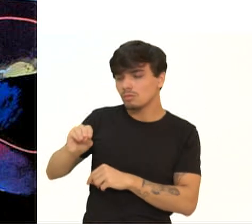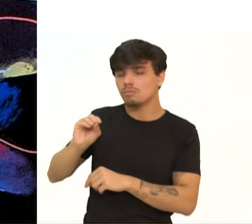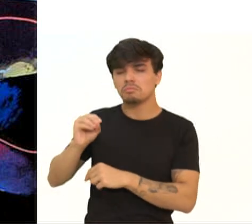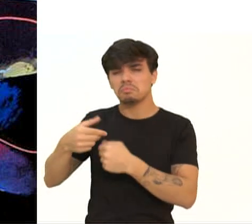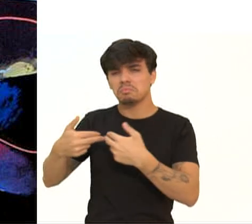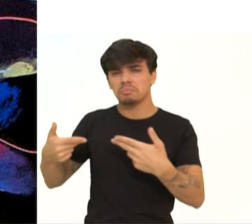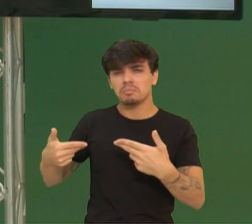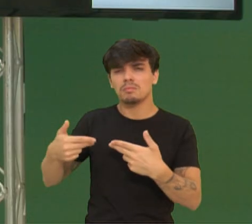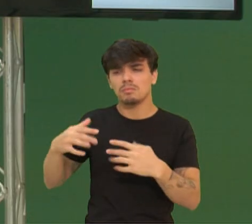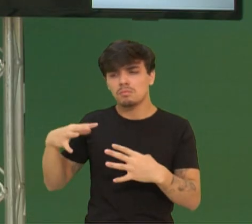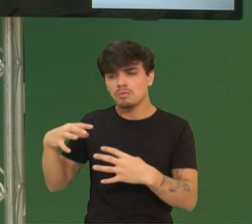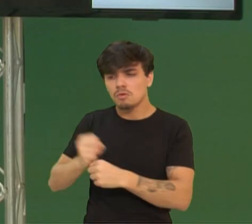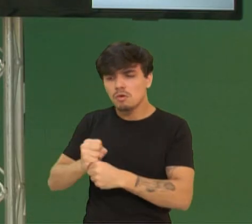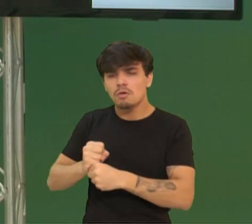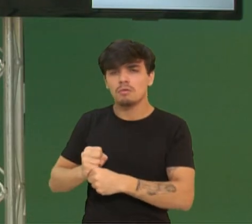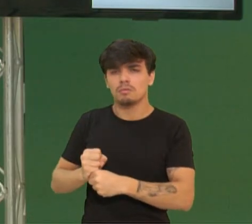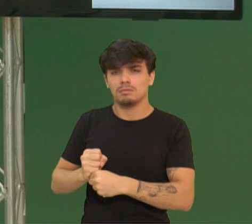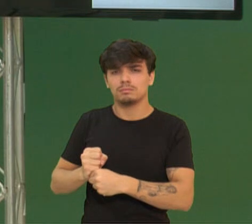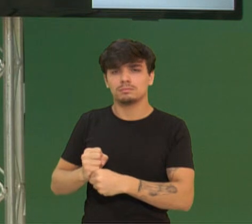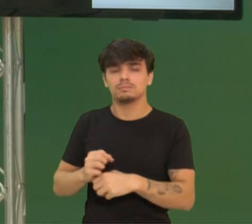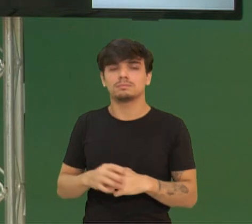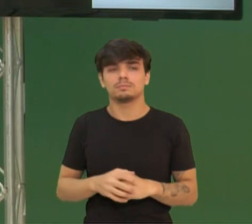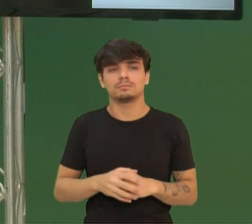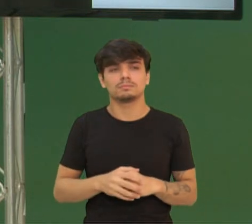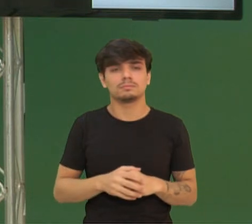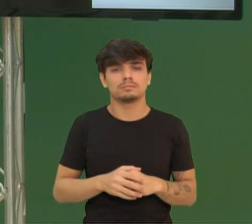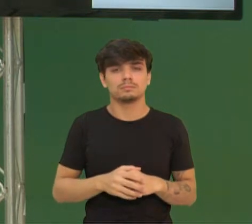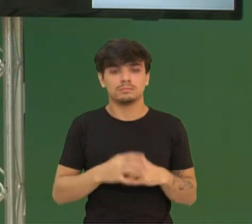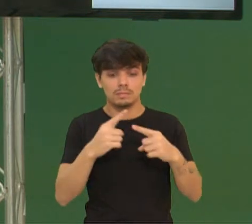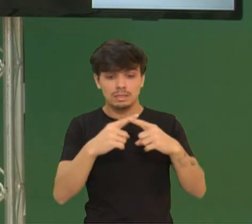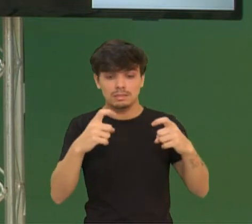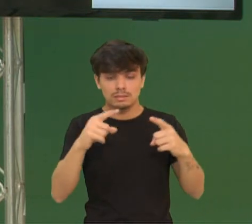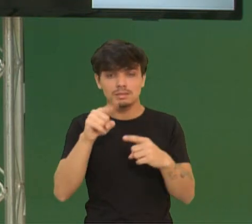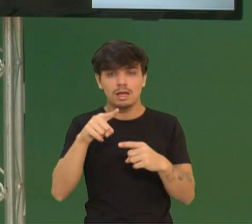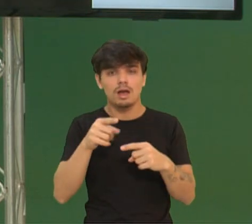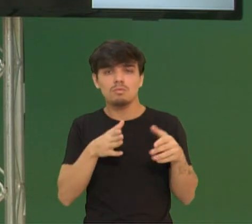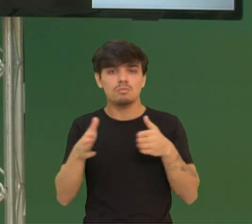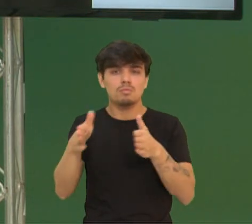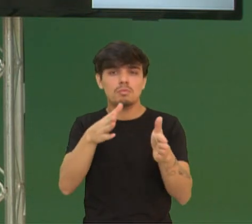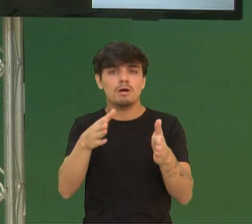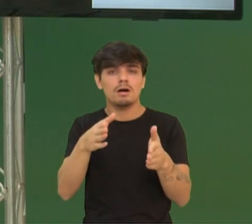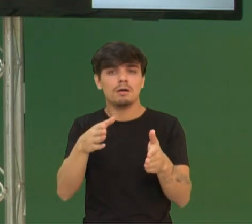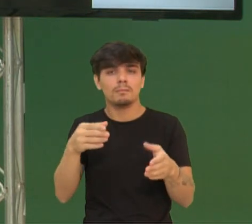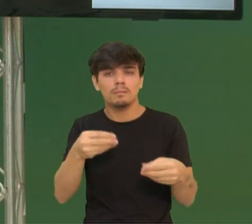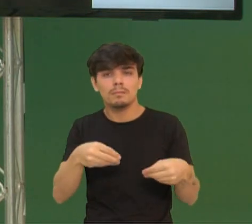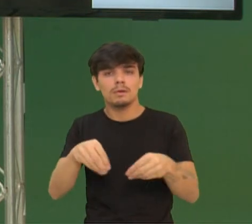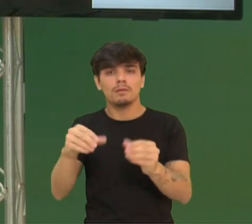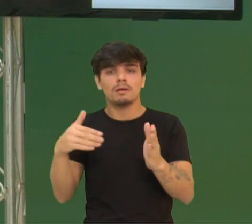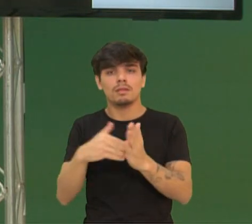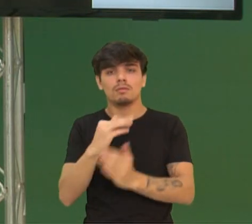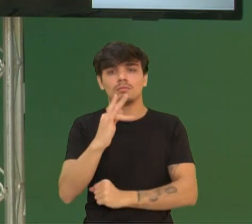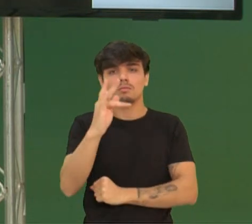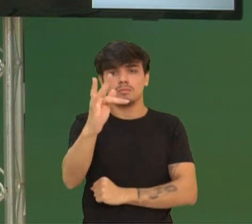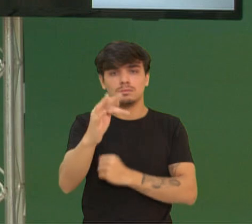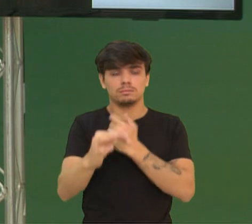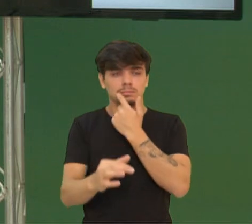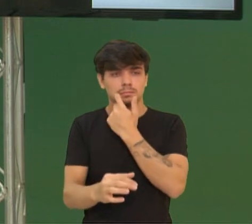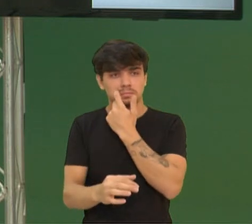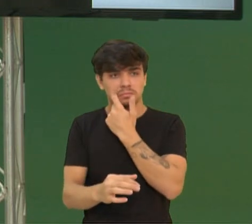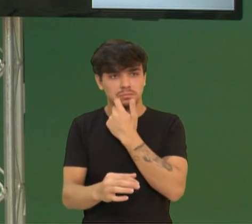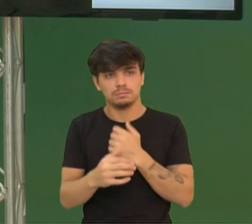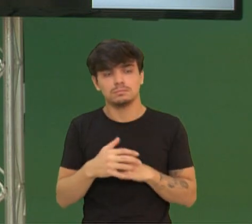movimento dessas figuras. Então isso é importante também, quando eu falei do movimento na